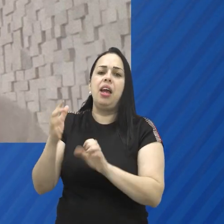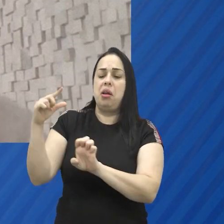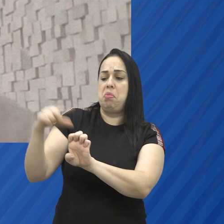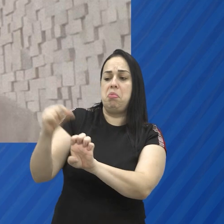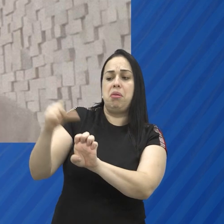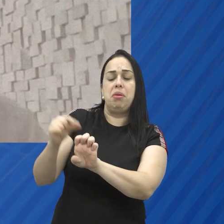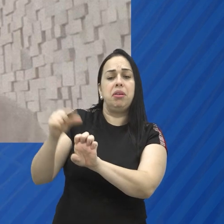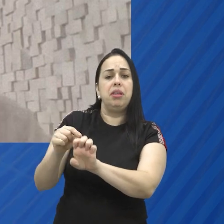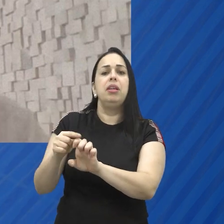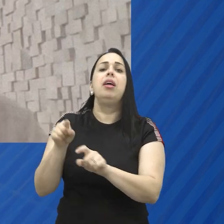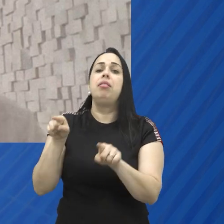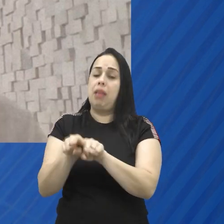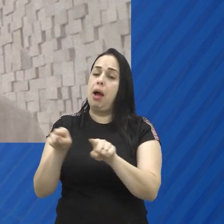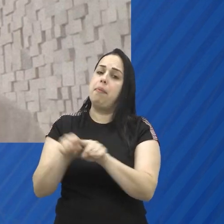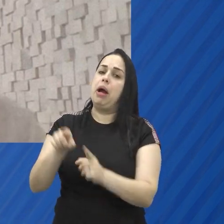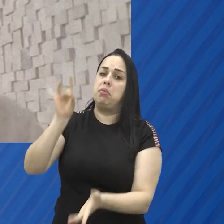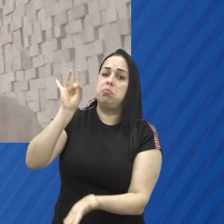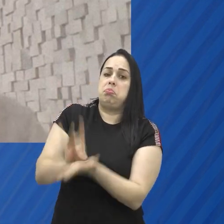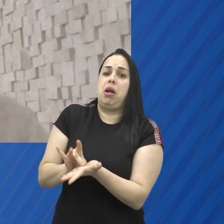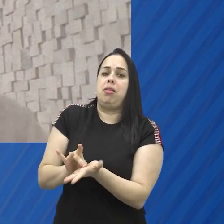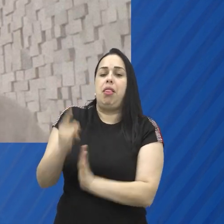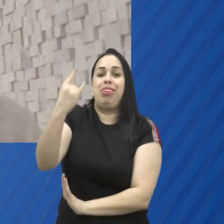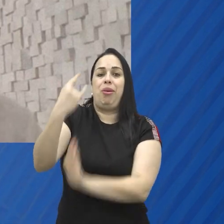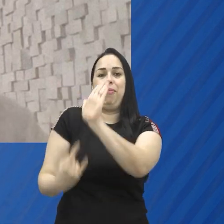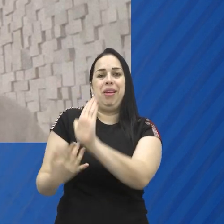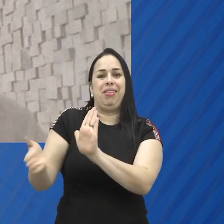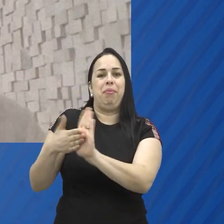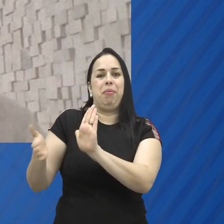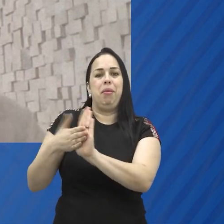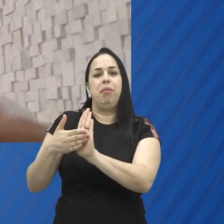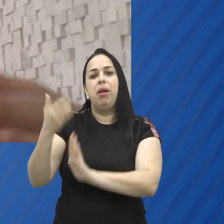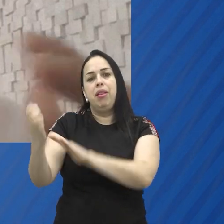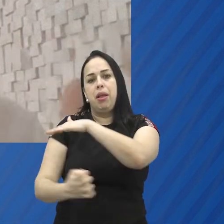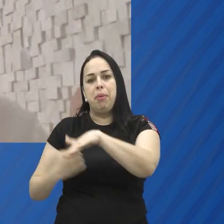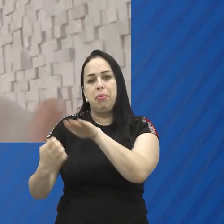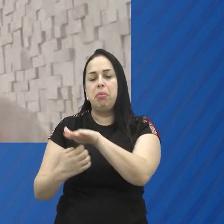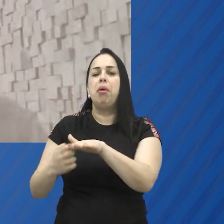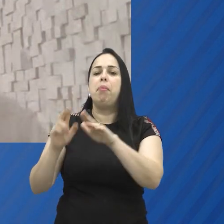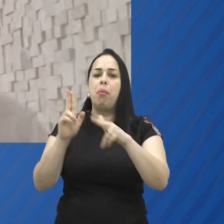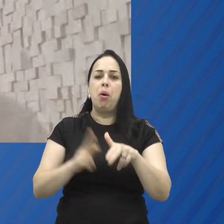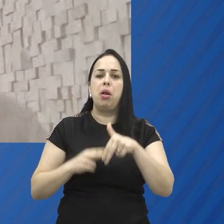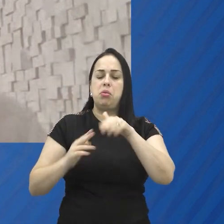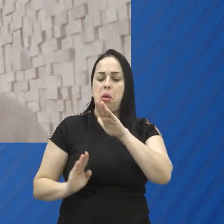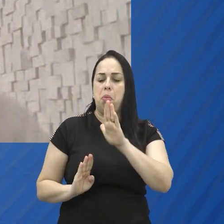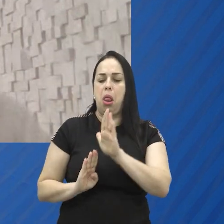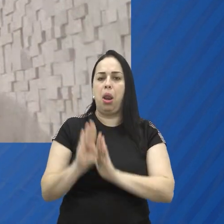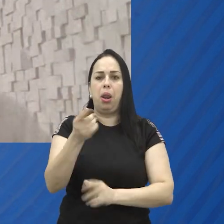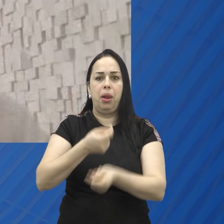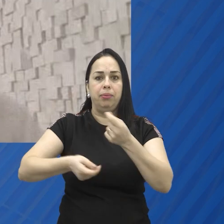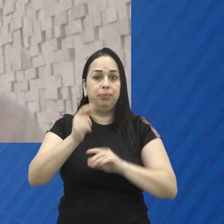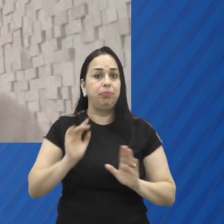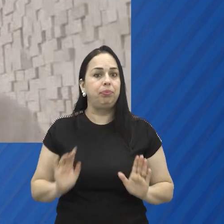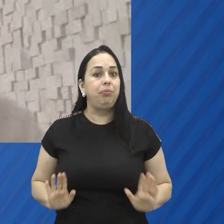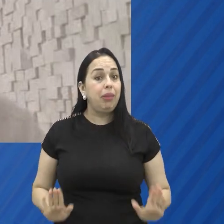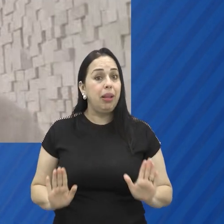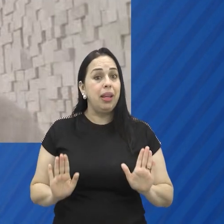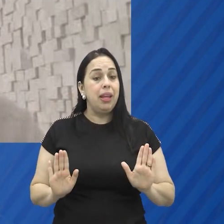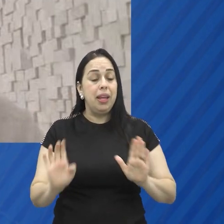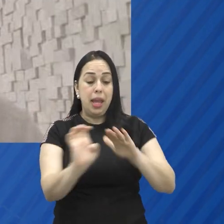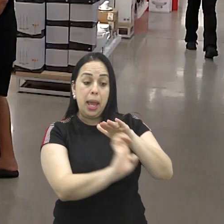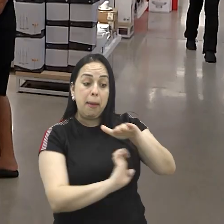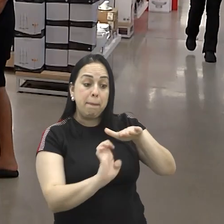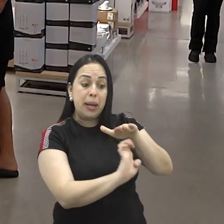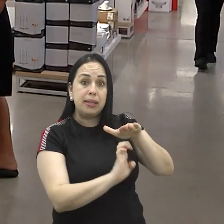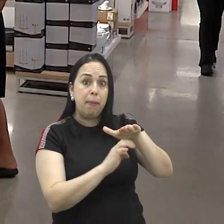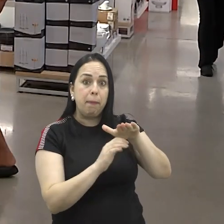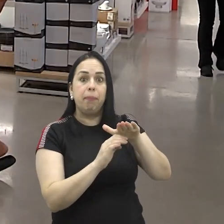trabalho, que é o empreendedorismo por necessidade. Esses também acabam formalizando, aproveitando esse aquecimento que nós temos na economia nesse